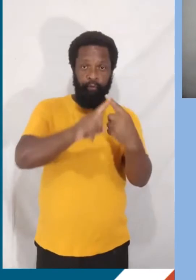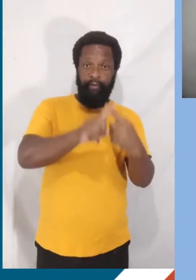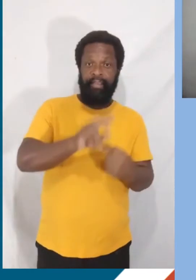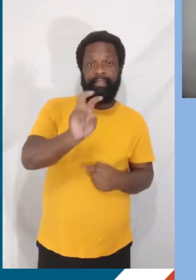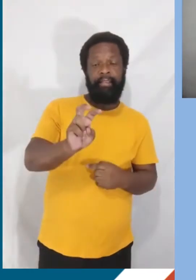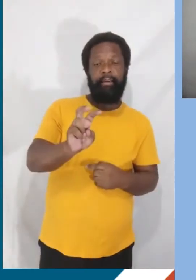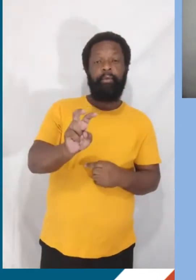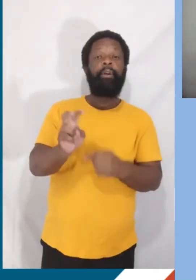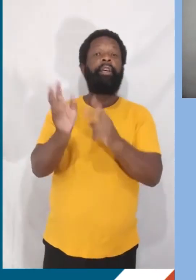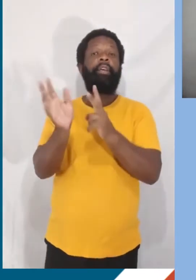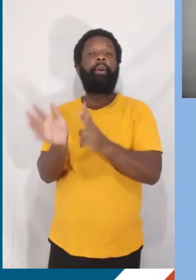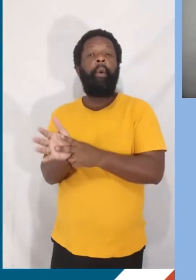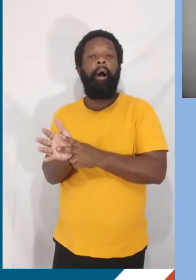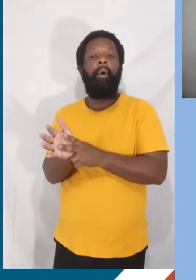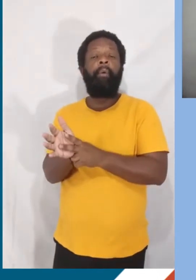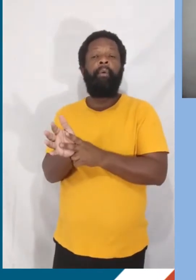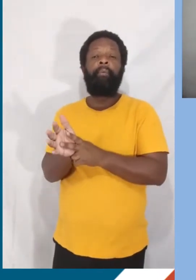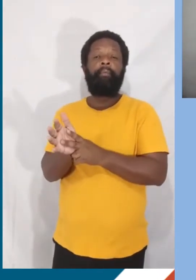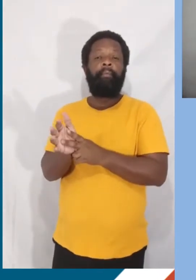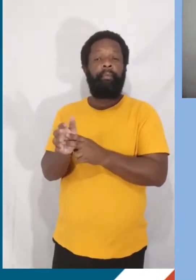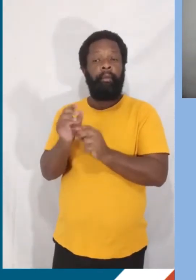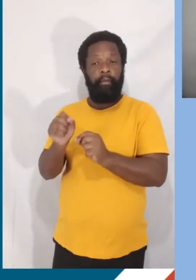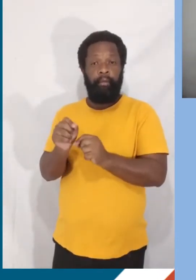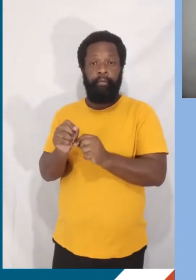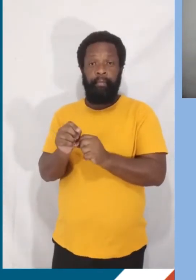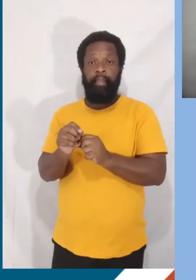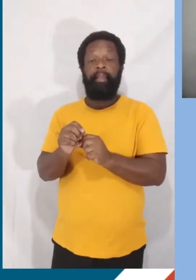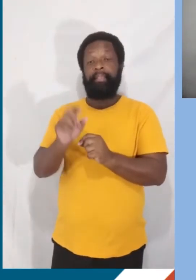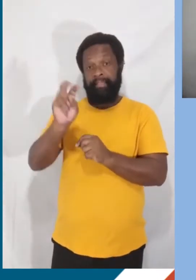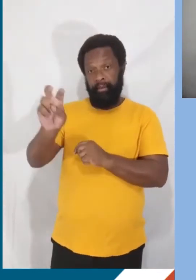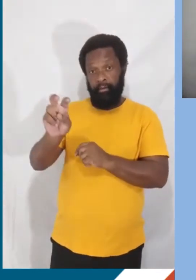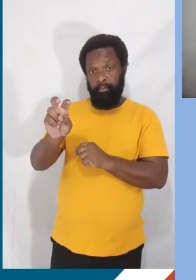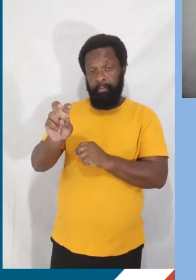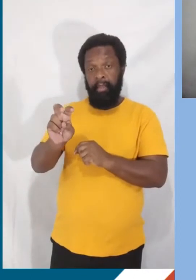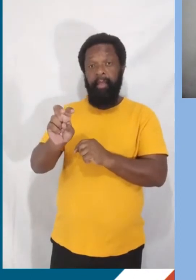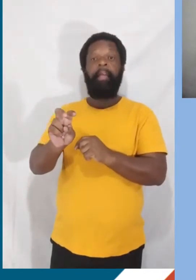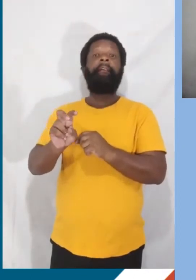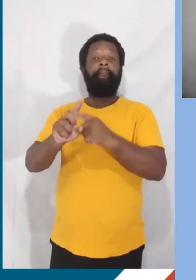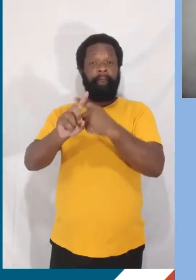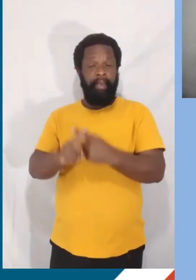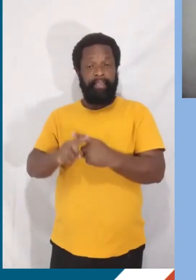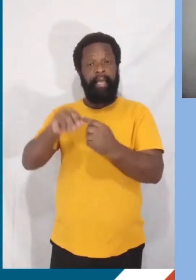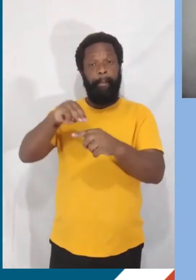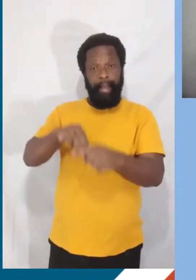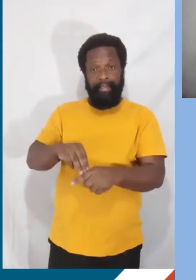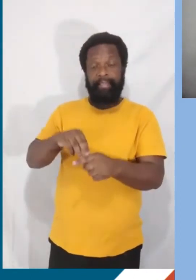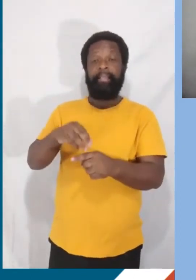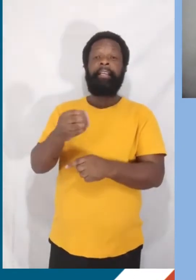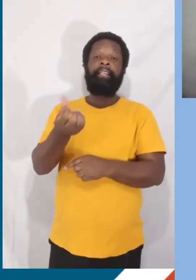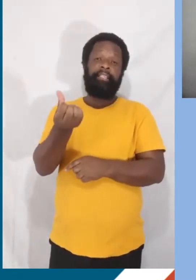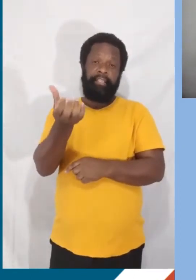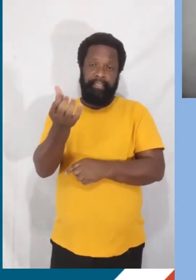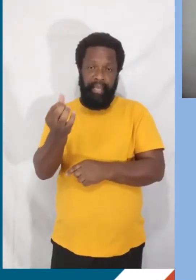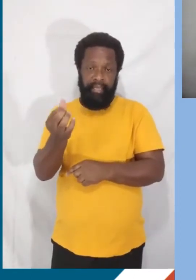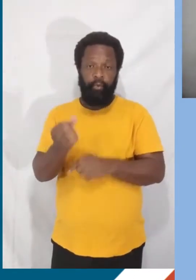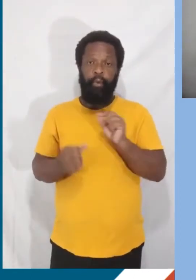vale 1, multiplicado por 5, né, vai dar, no caso, multiplicado por 5 vai dar 5, e multiplicar pela massa molar dele,